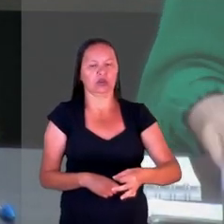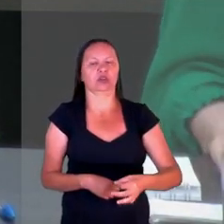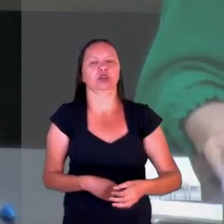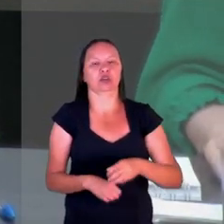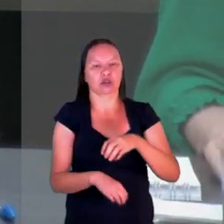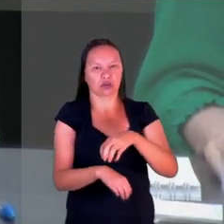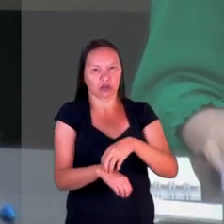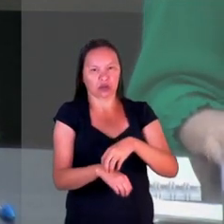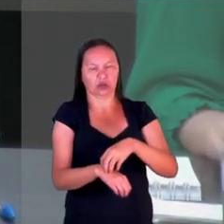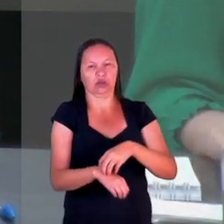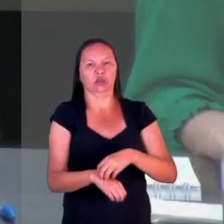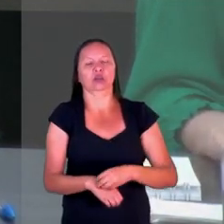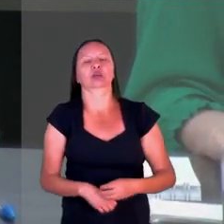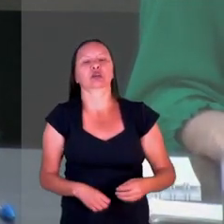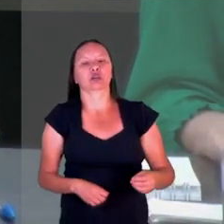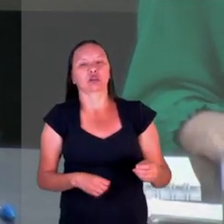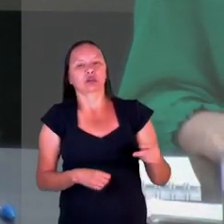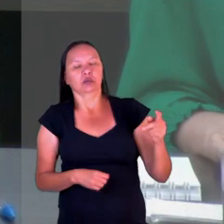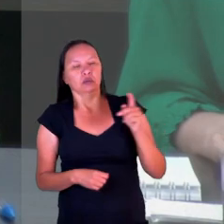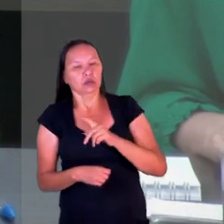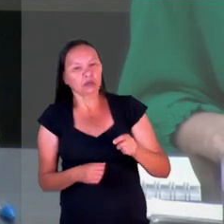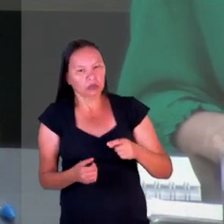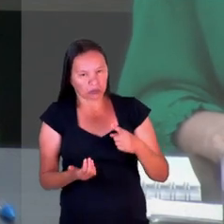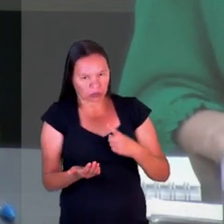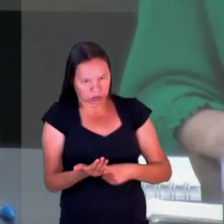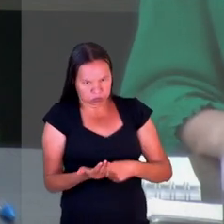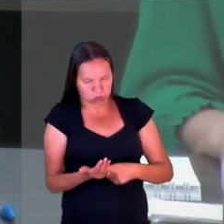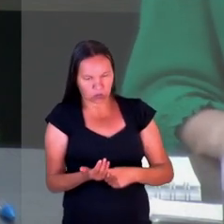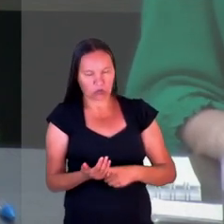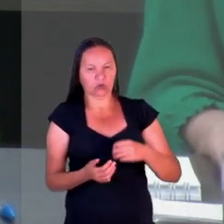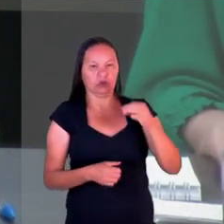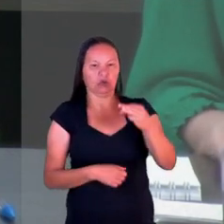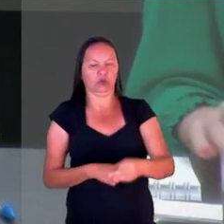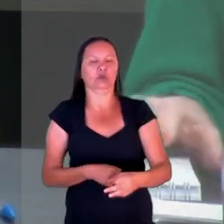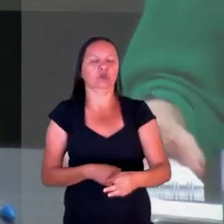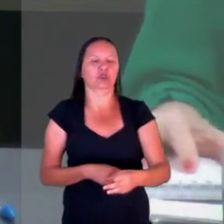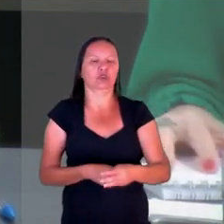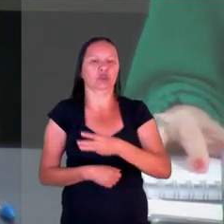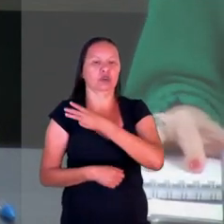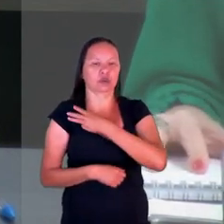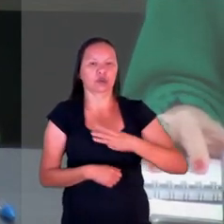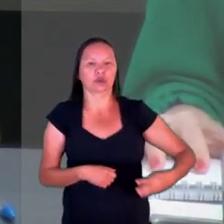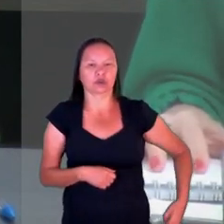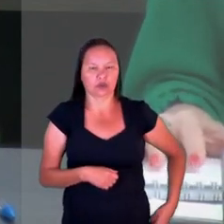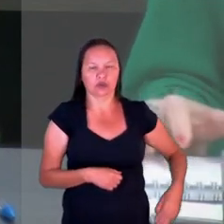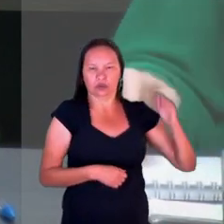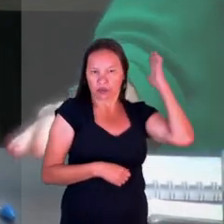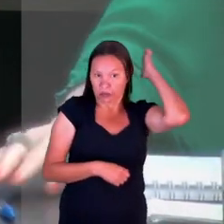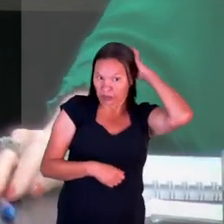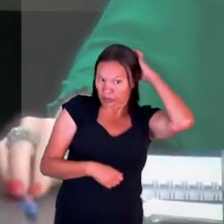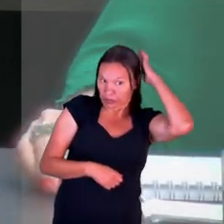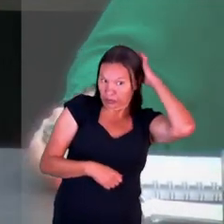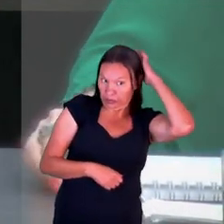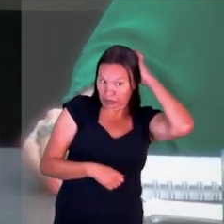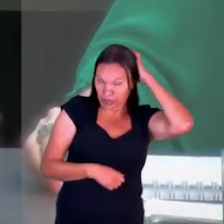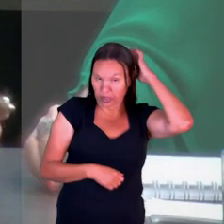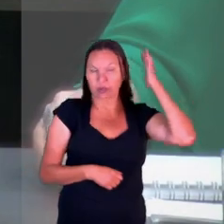promotorias de Justiça de proteção dos direitos humanos do Ministério Público do Estado do Paraná e membro dess